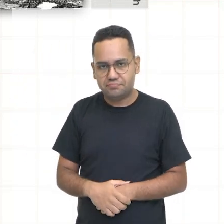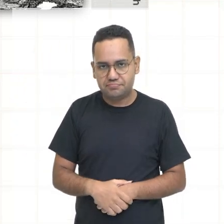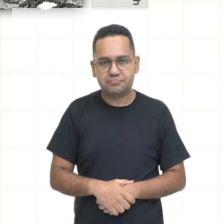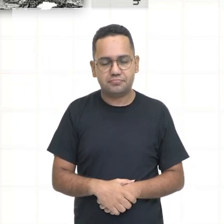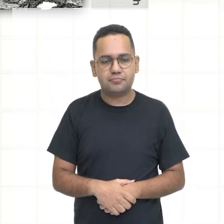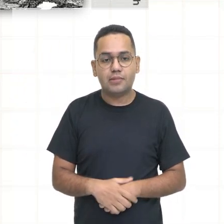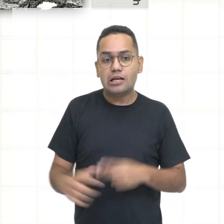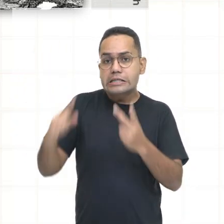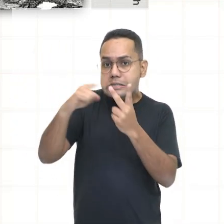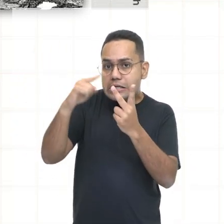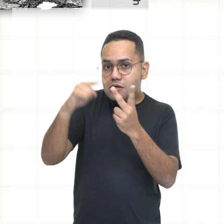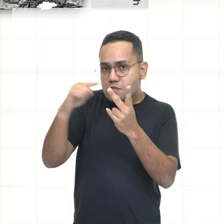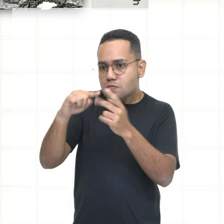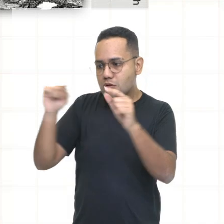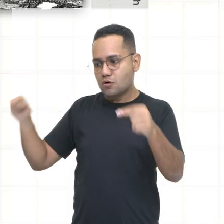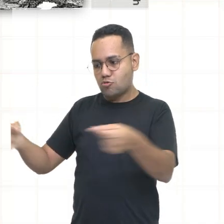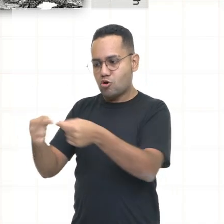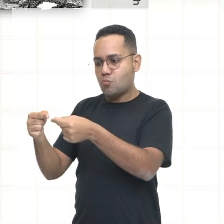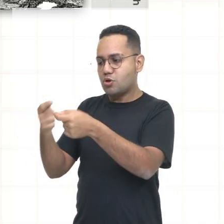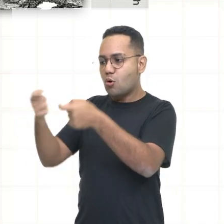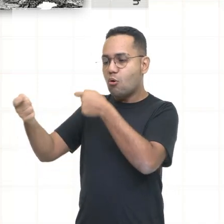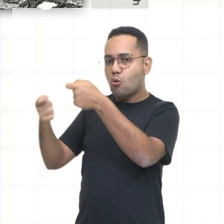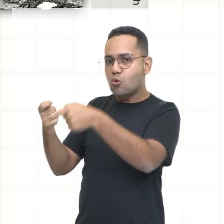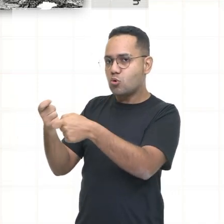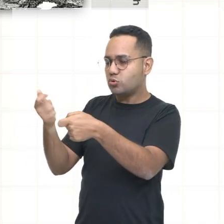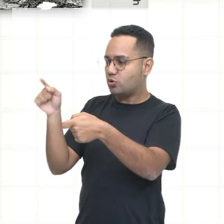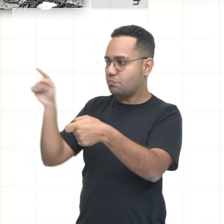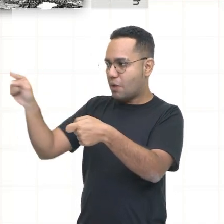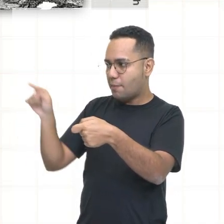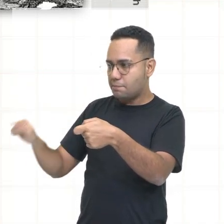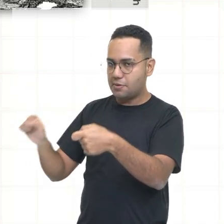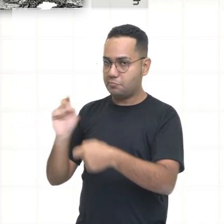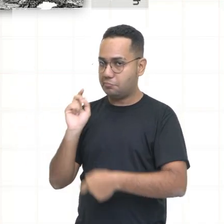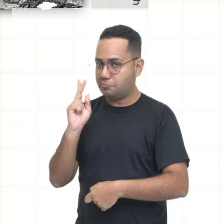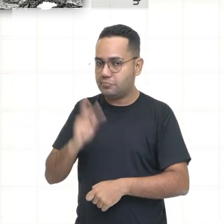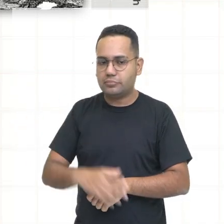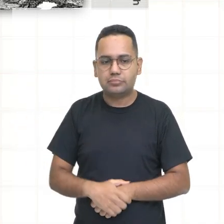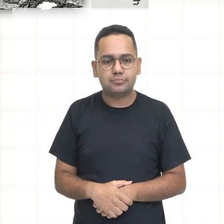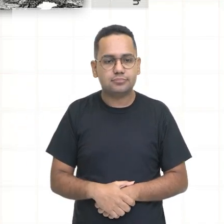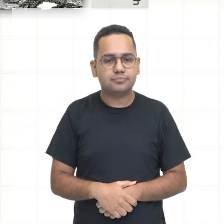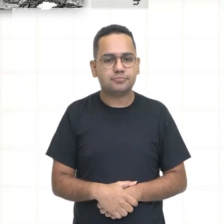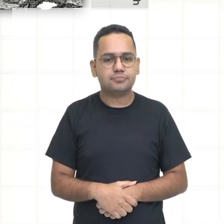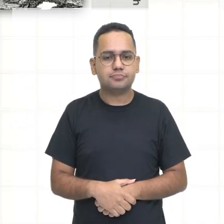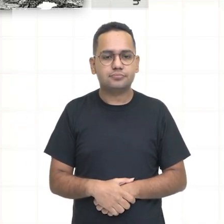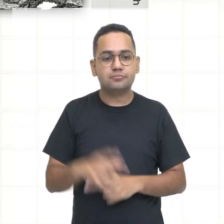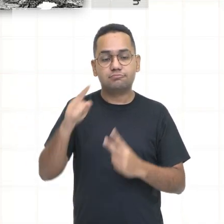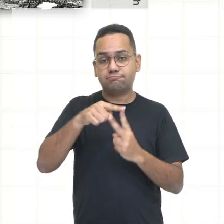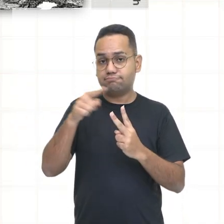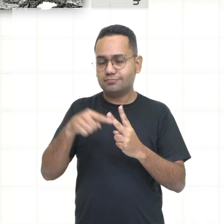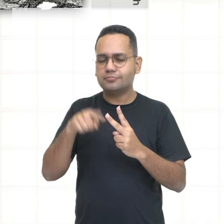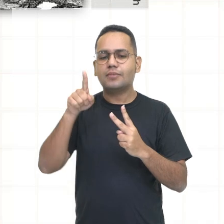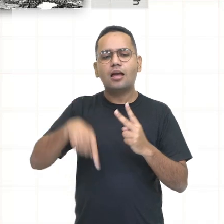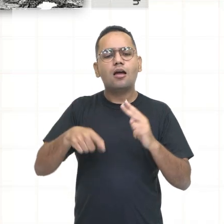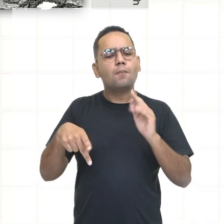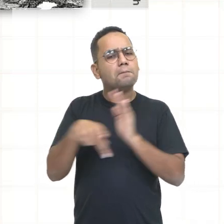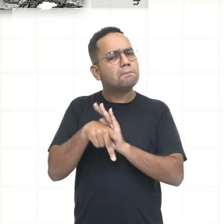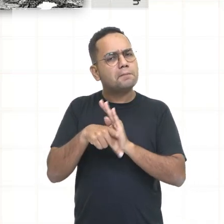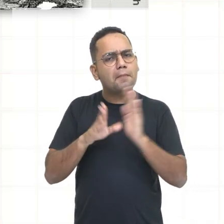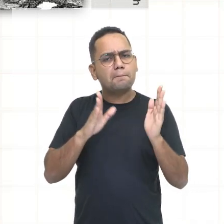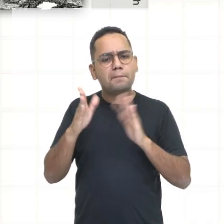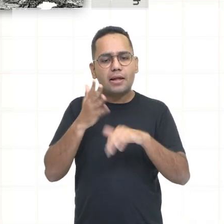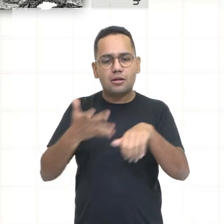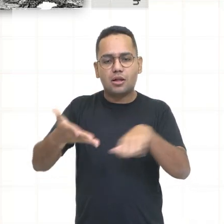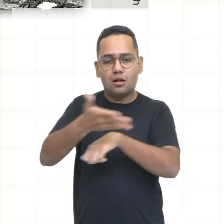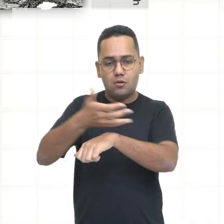Esse momento histórico que a gente está falando. E o texto fala o seguinte: imperialismo ou neocolonialismo foi o ciclo